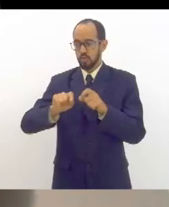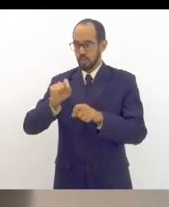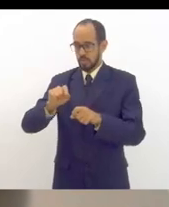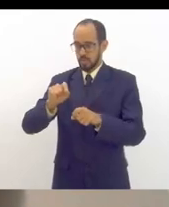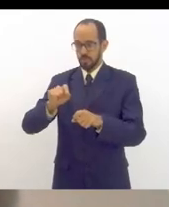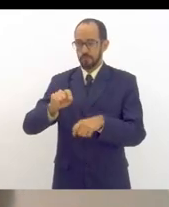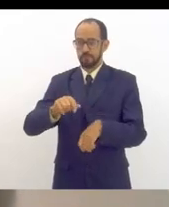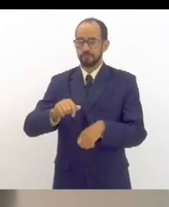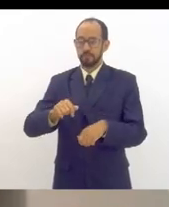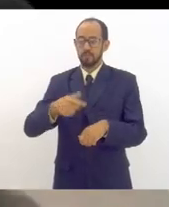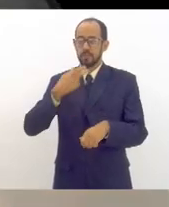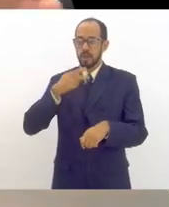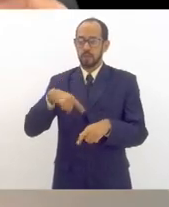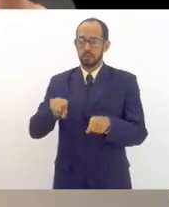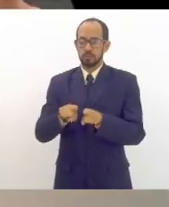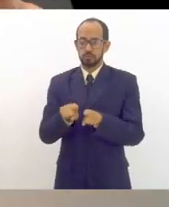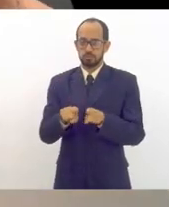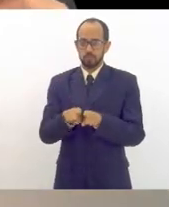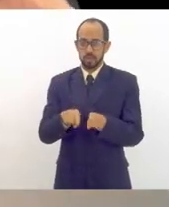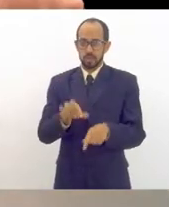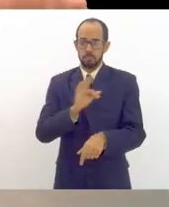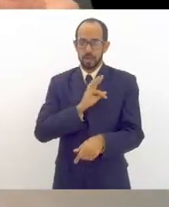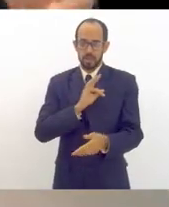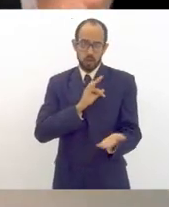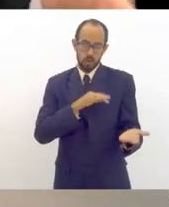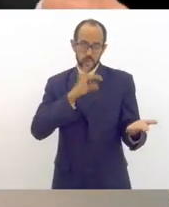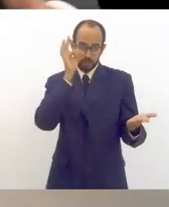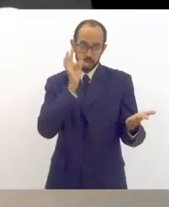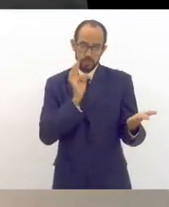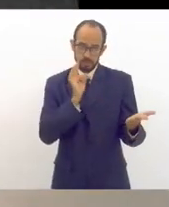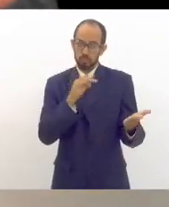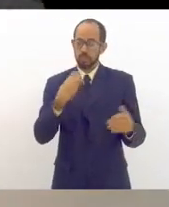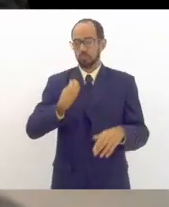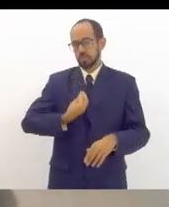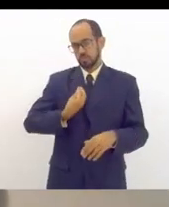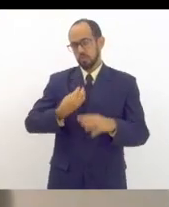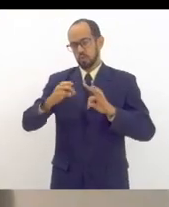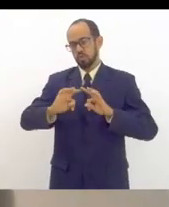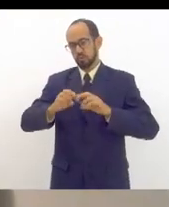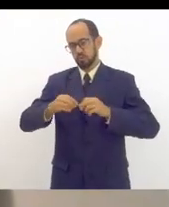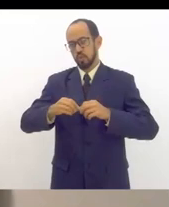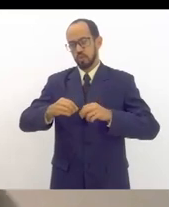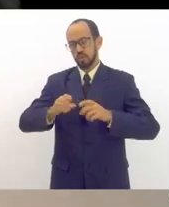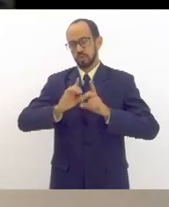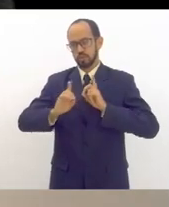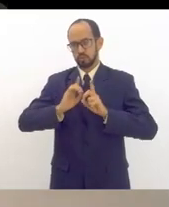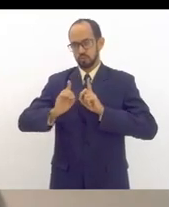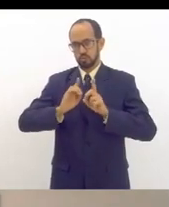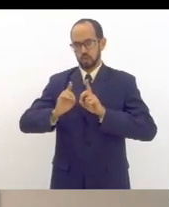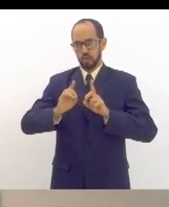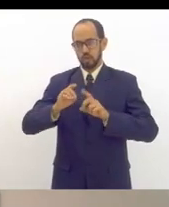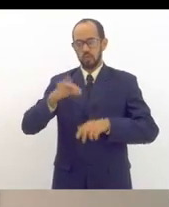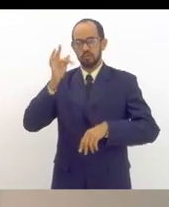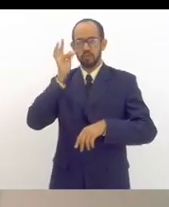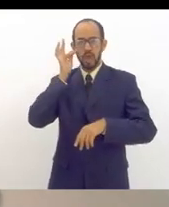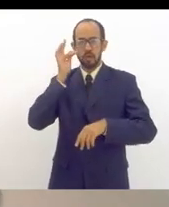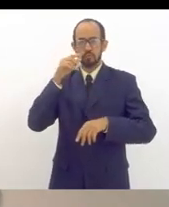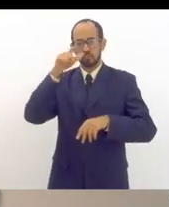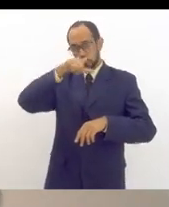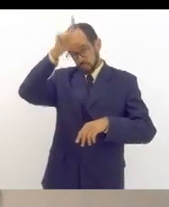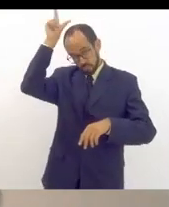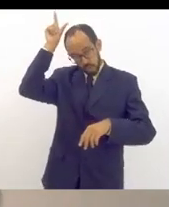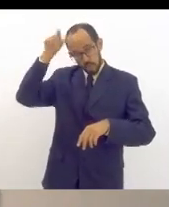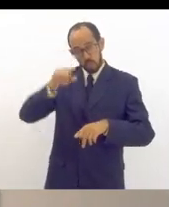falar que eu fui, a deputada Marta Rocha é testemunha e participou conosco de todas as rodadas de reunião com o Serafine, com o Luiz Paulo, em